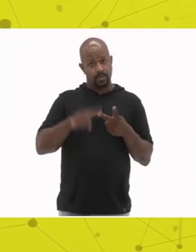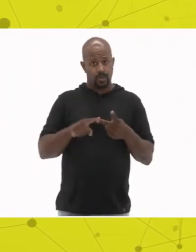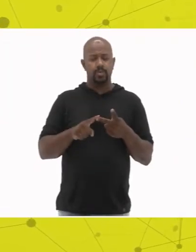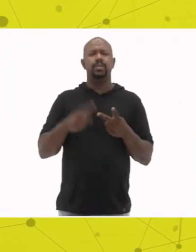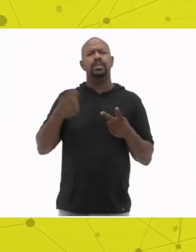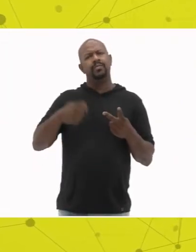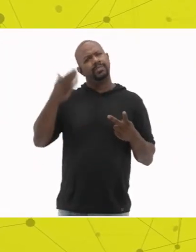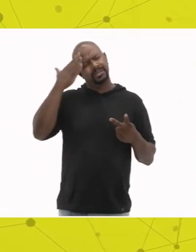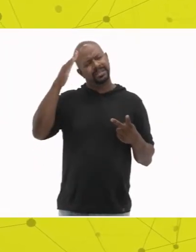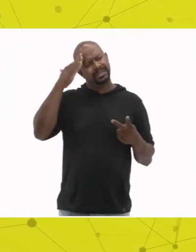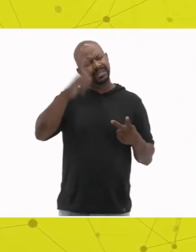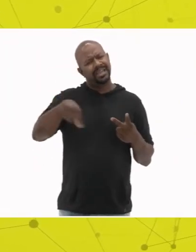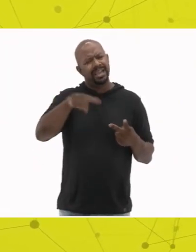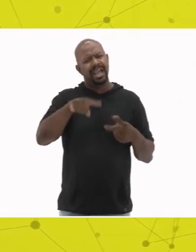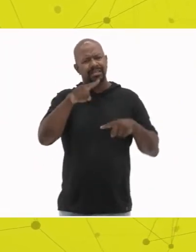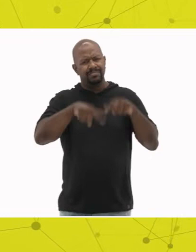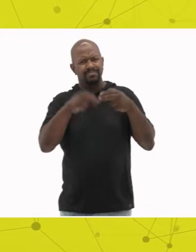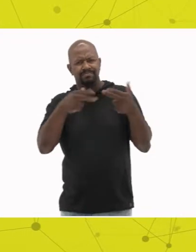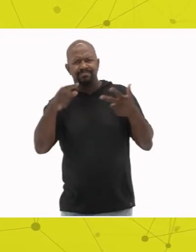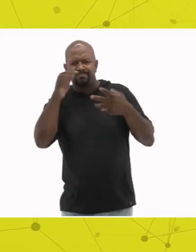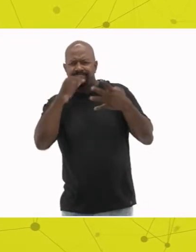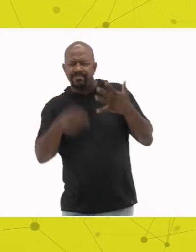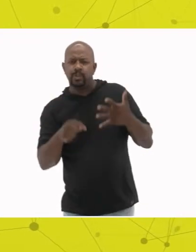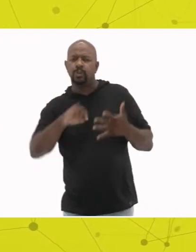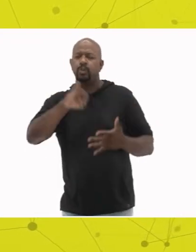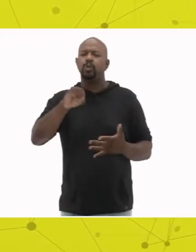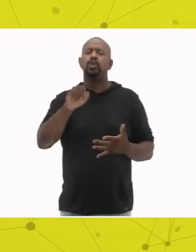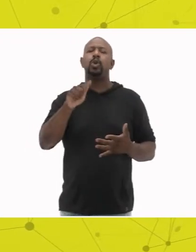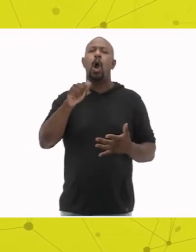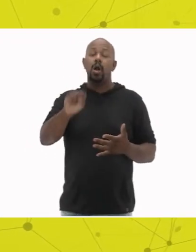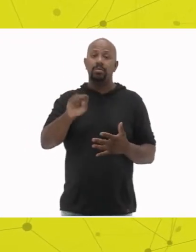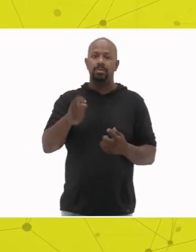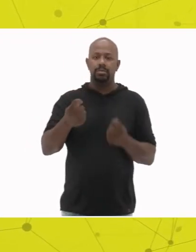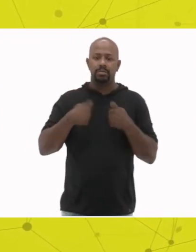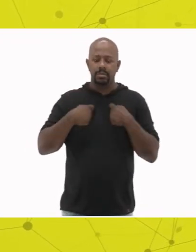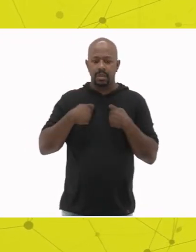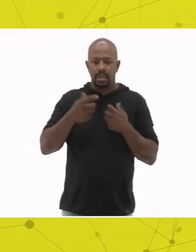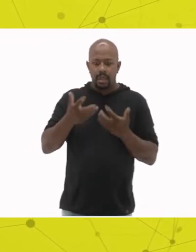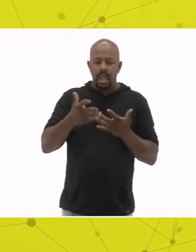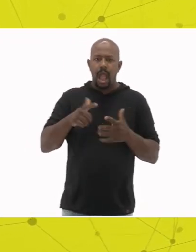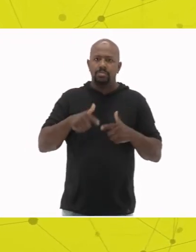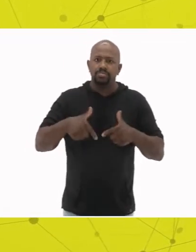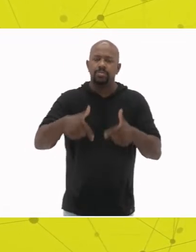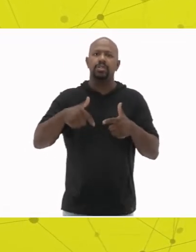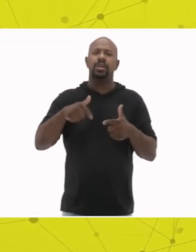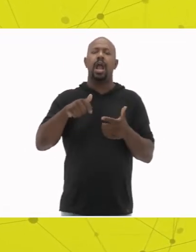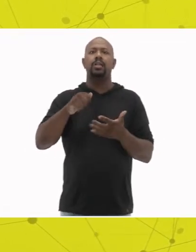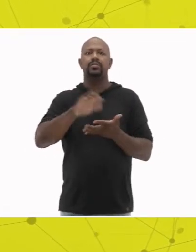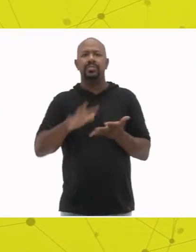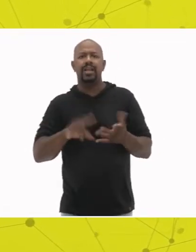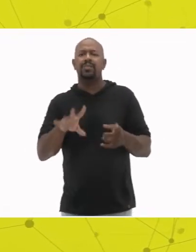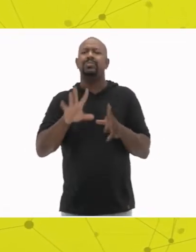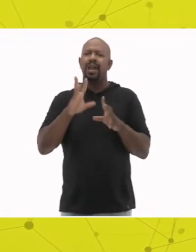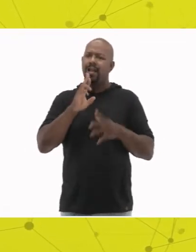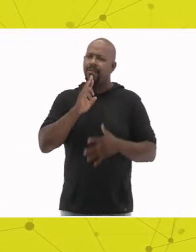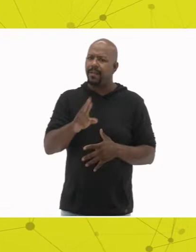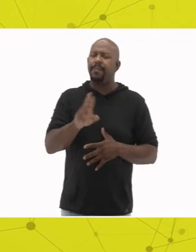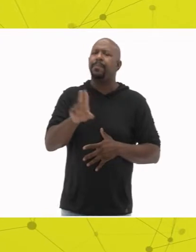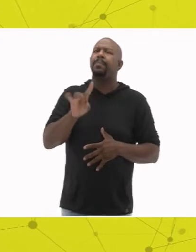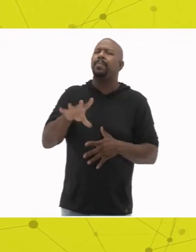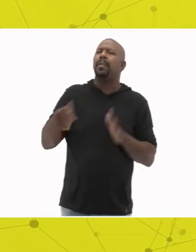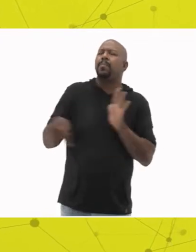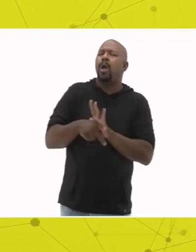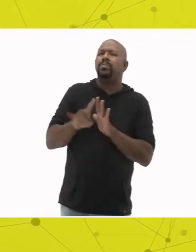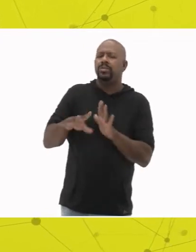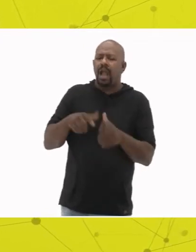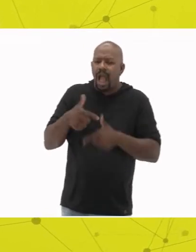Segundo, devemos entender que esses elementos de jogos servem para convidar a realização de atividades cujo resultado não se resume à sua